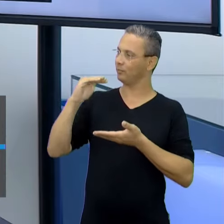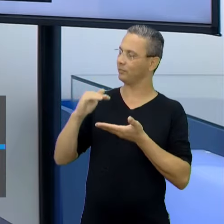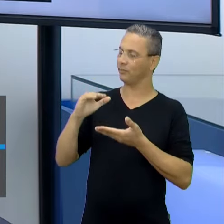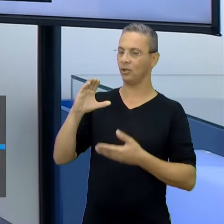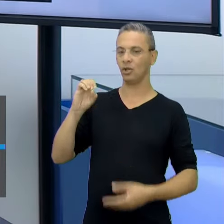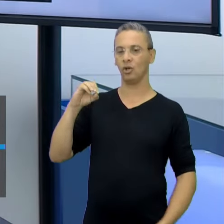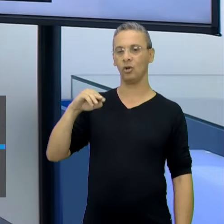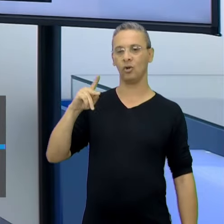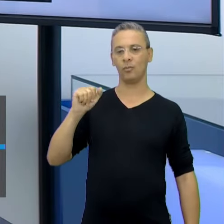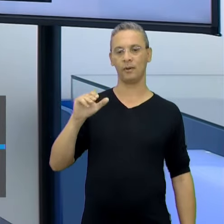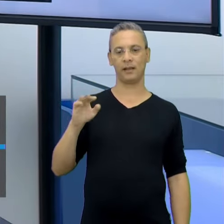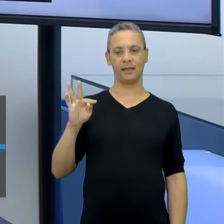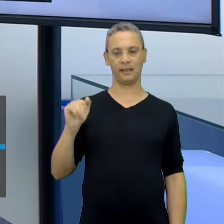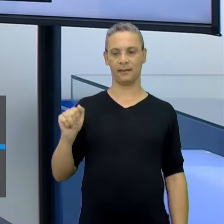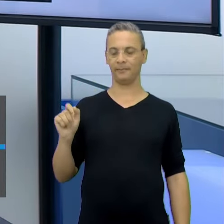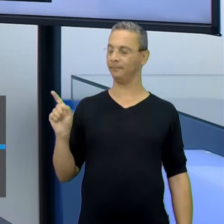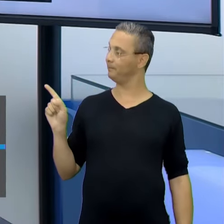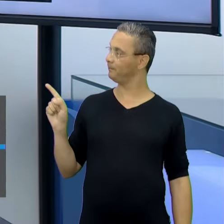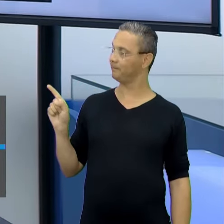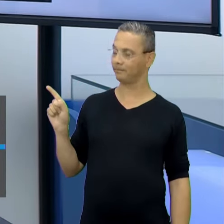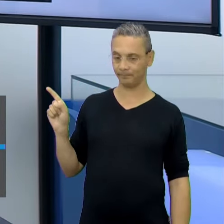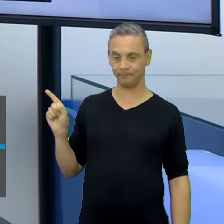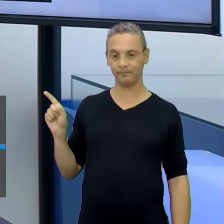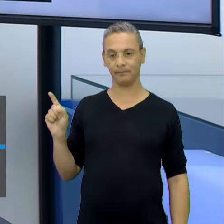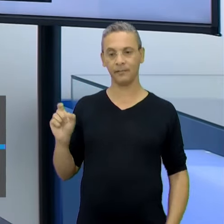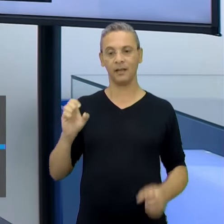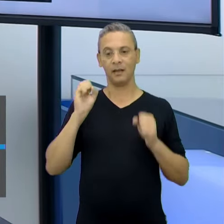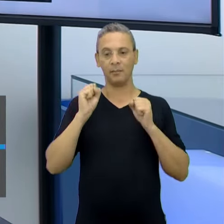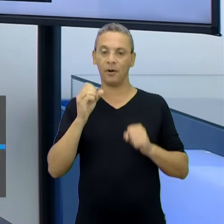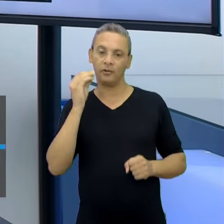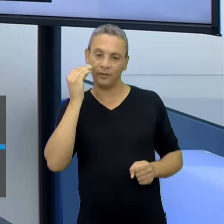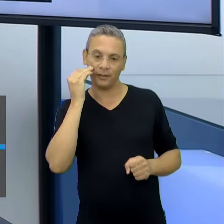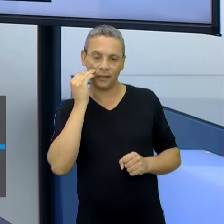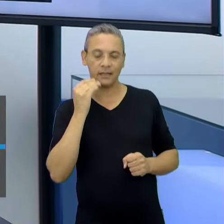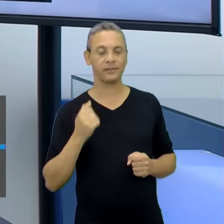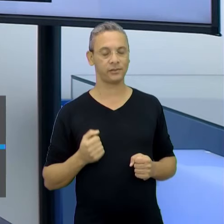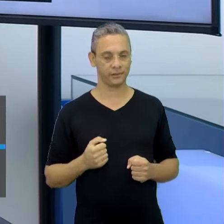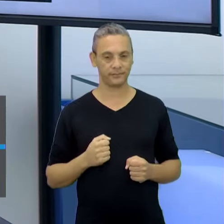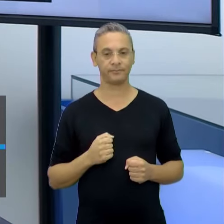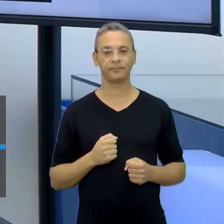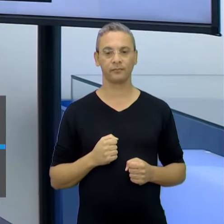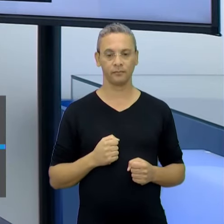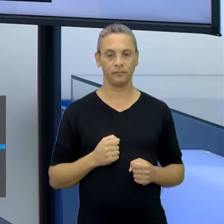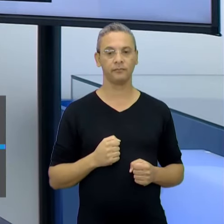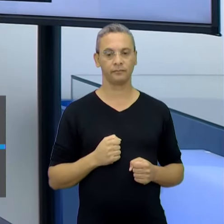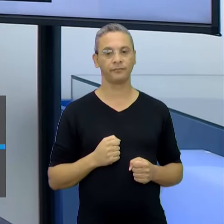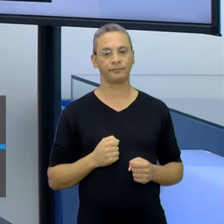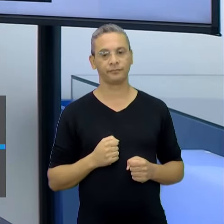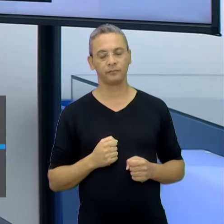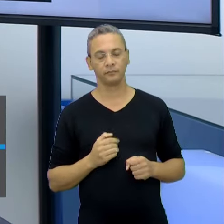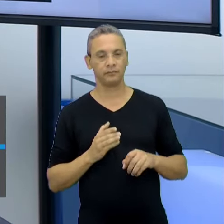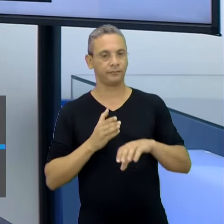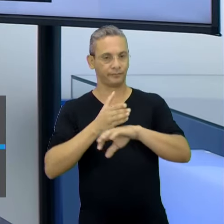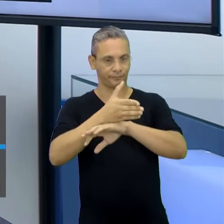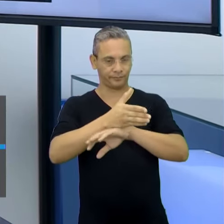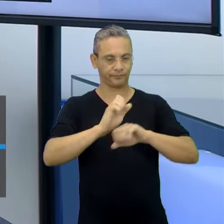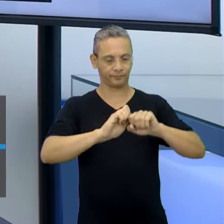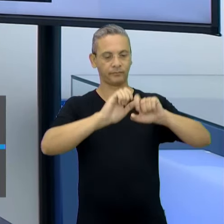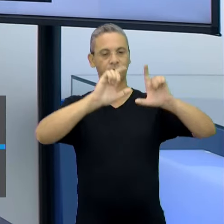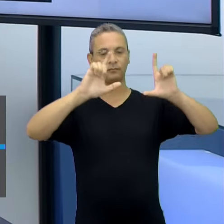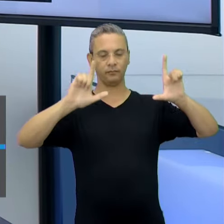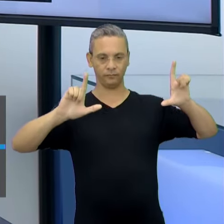A lâmpada eletrônica. Então você pode fazer um teste assim. Você pode pegar e entrar